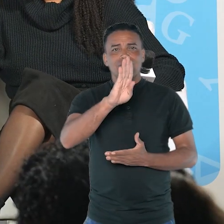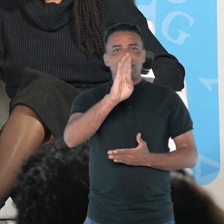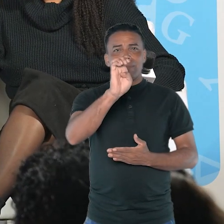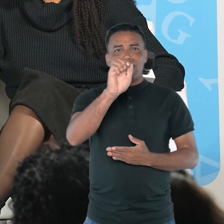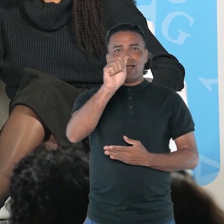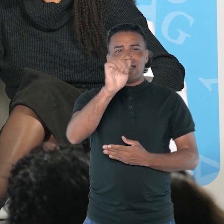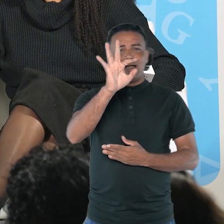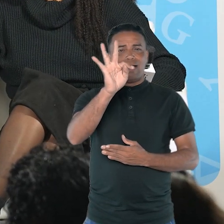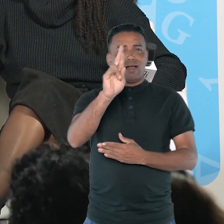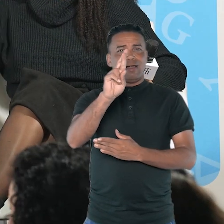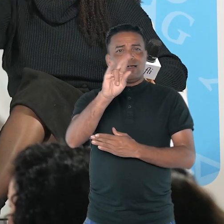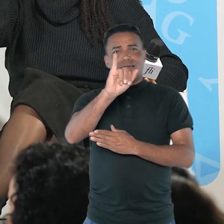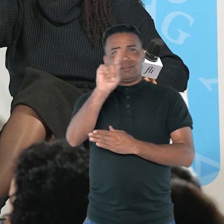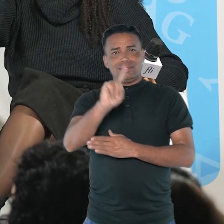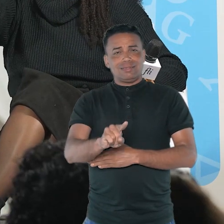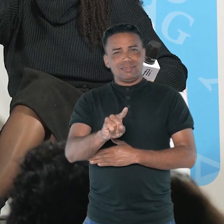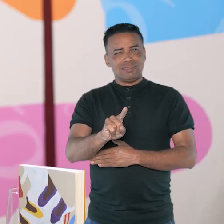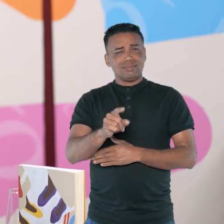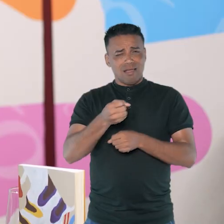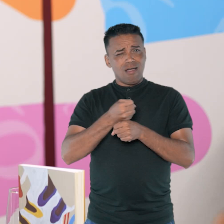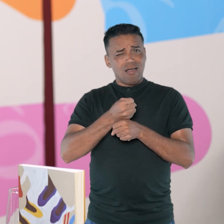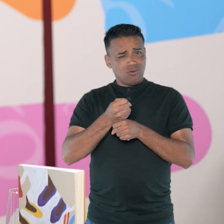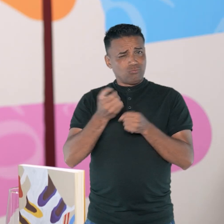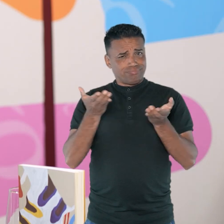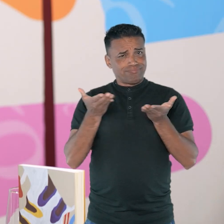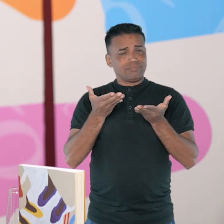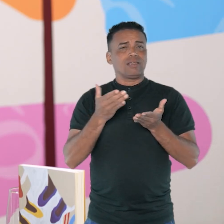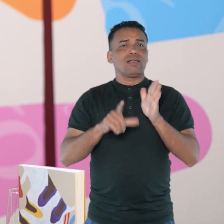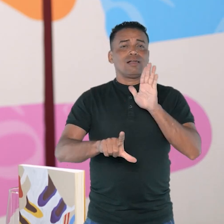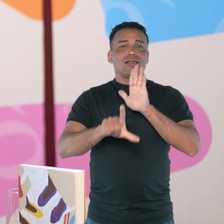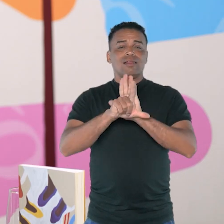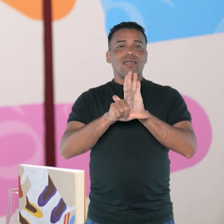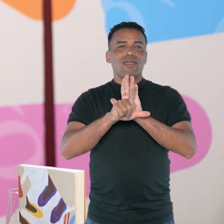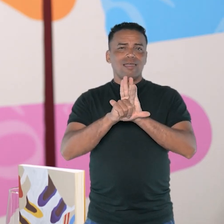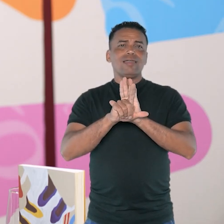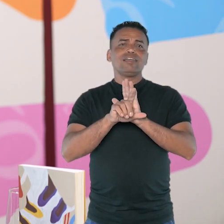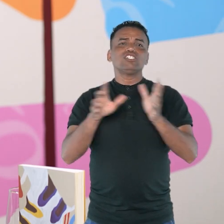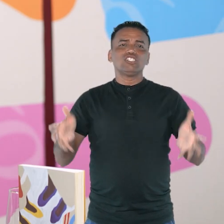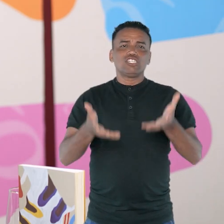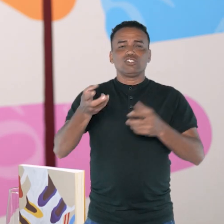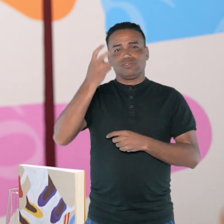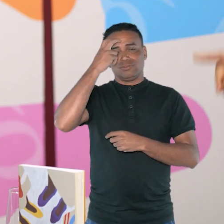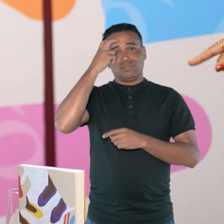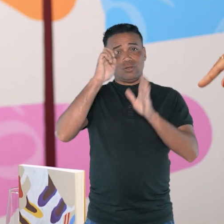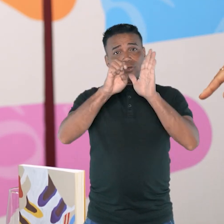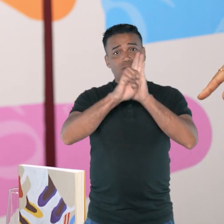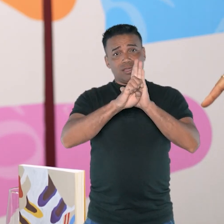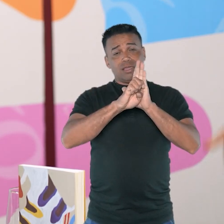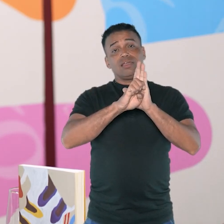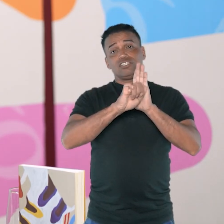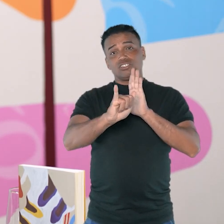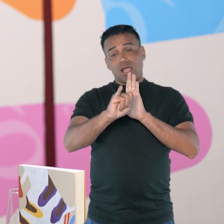Beatriz, a gente teve esse ano, agora bem recente, né, na Lei Aldir Blanc, um edital aqui de